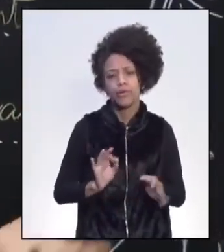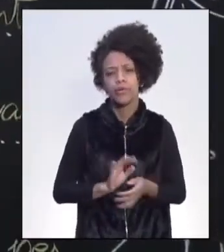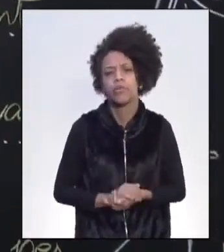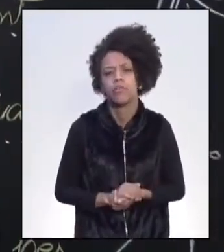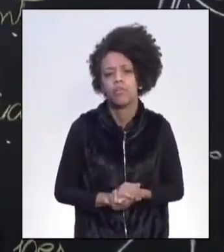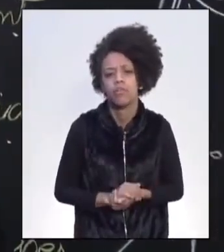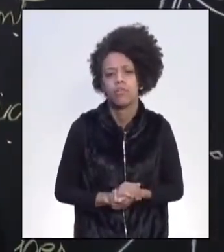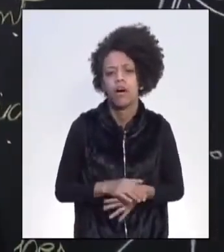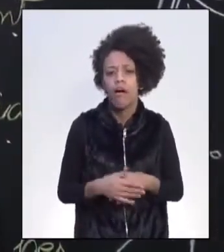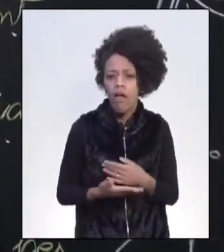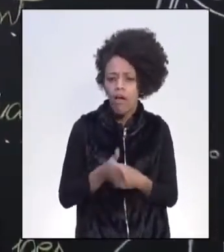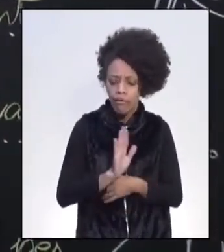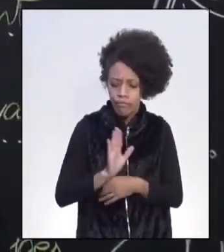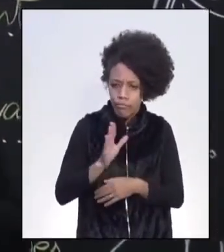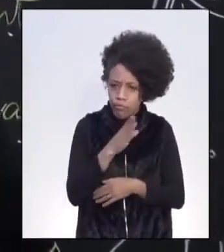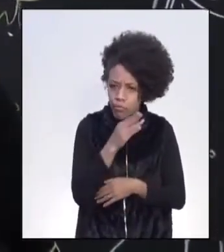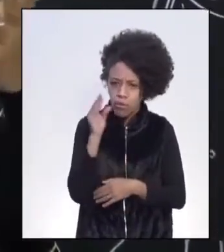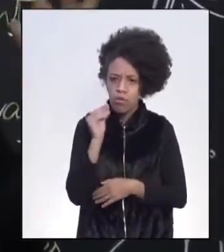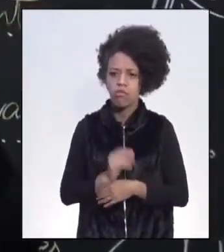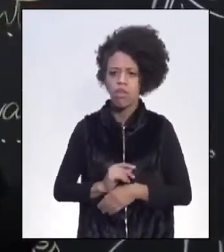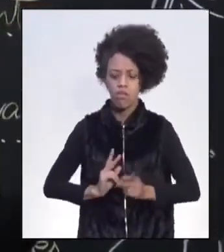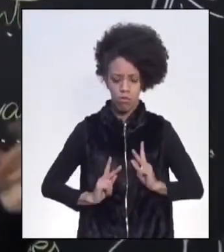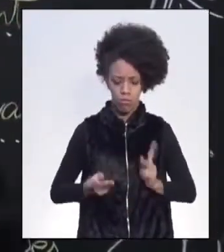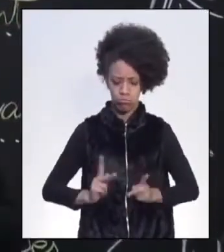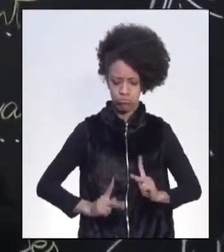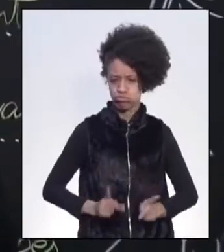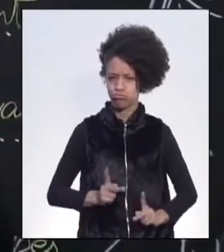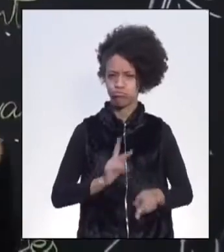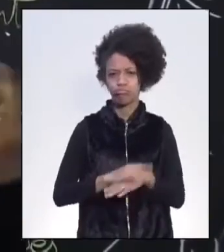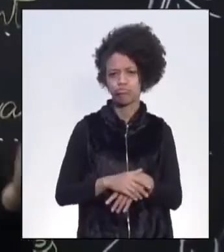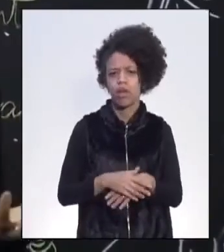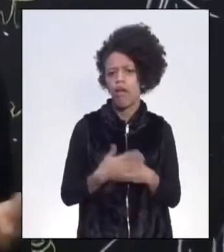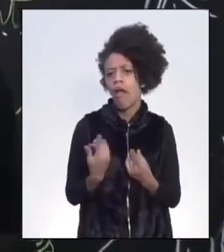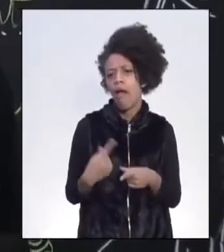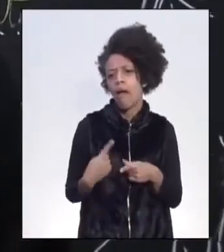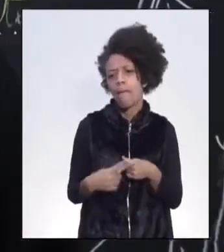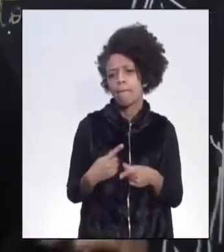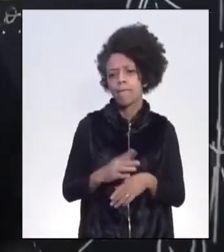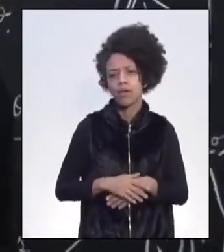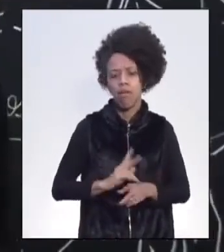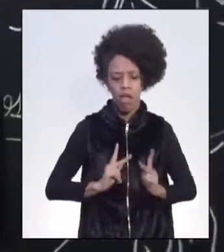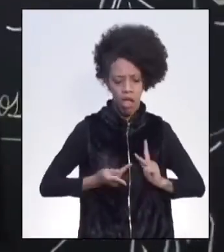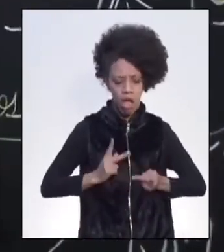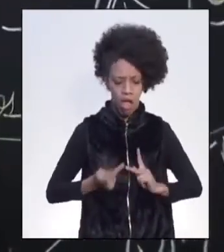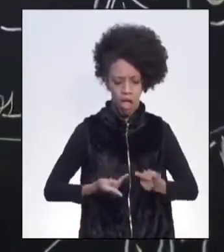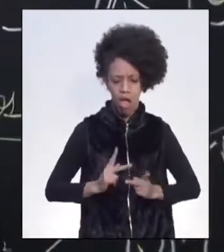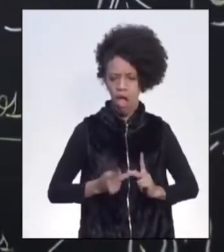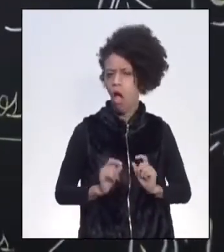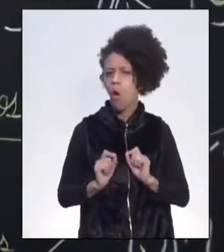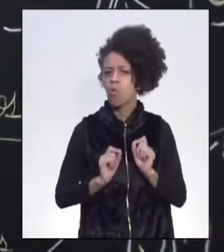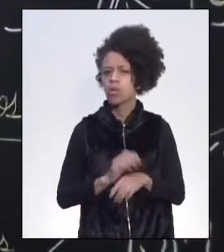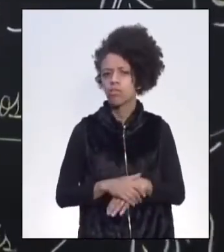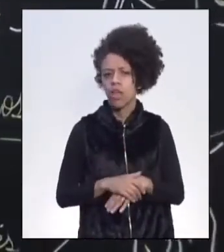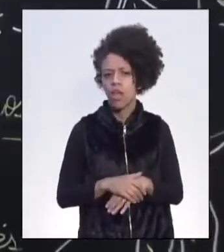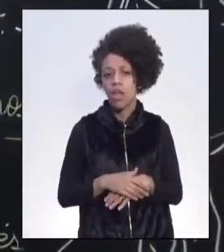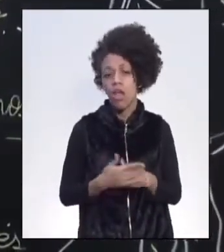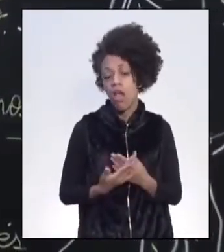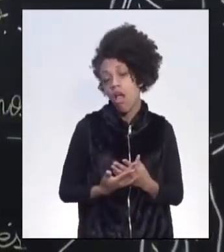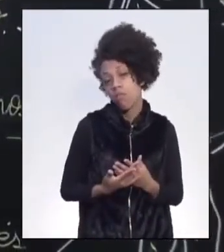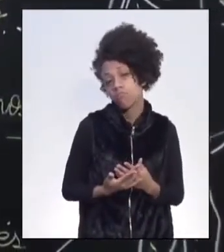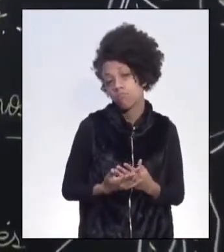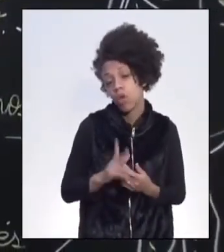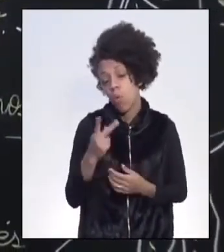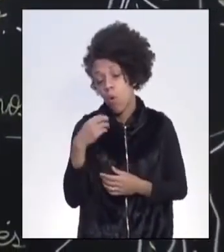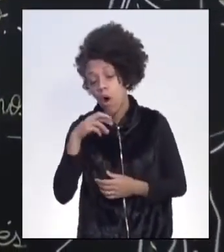da adolescência que provocam a mudança. Fulano está assim por conta dos hormônios. E que hormônios são esses? São os que a gente chama de